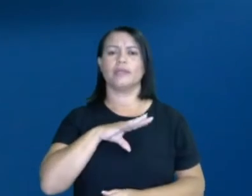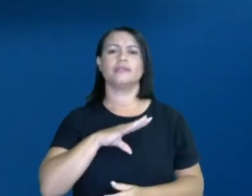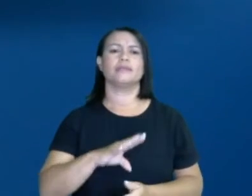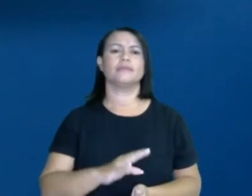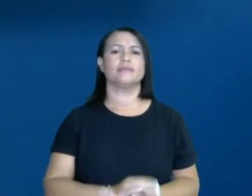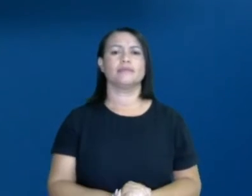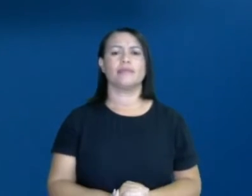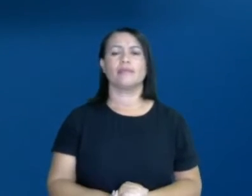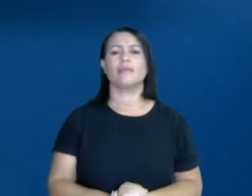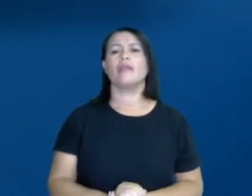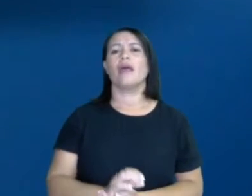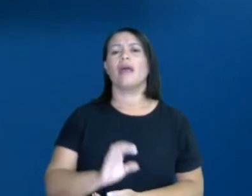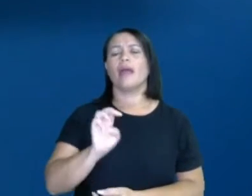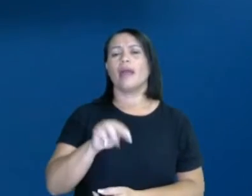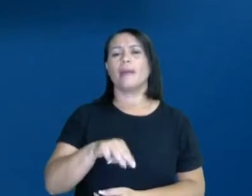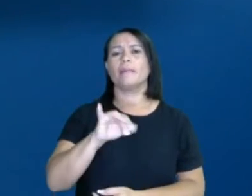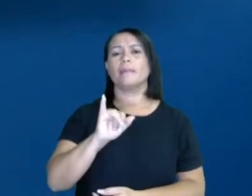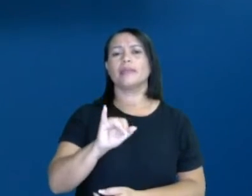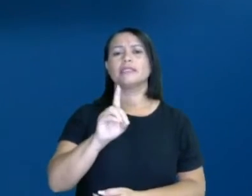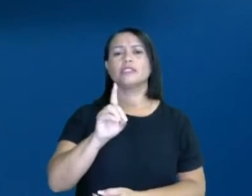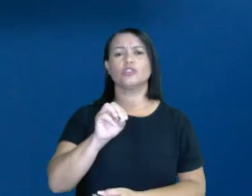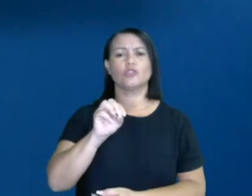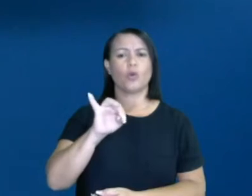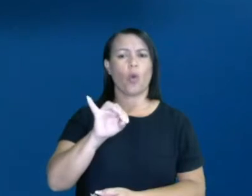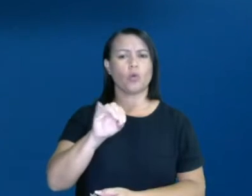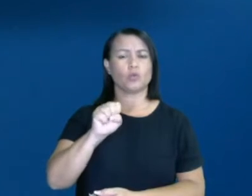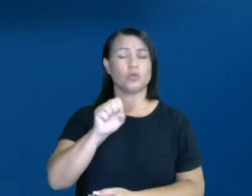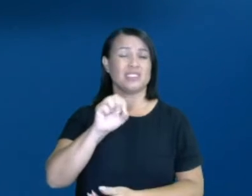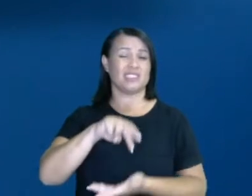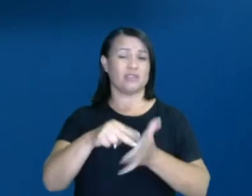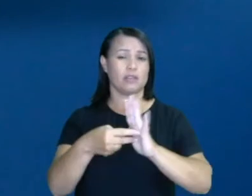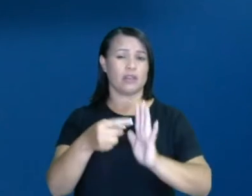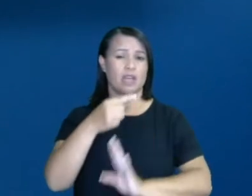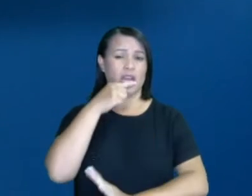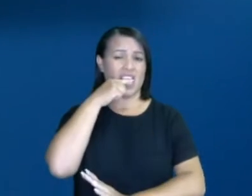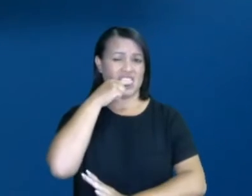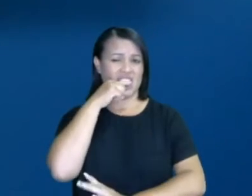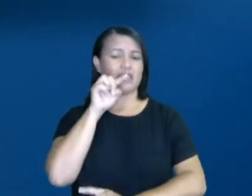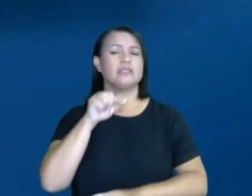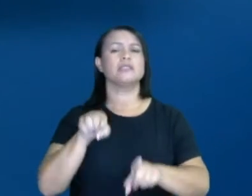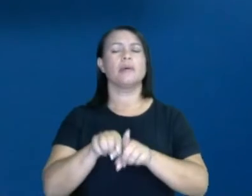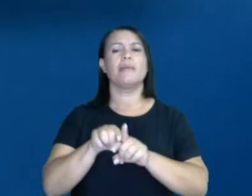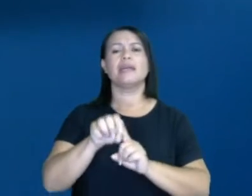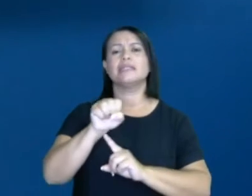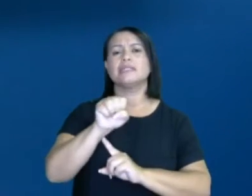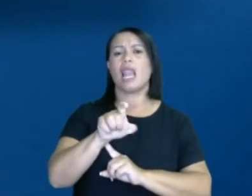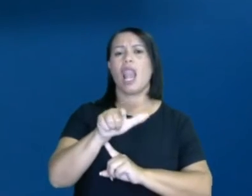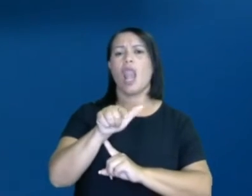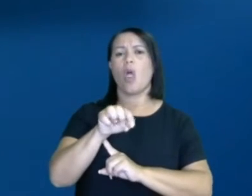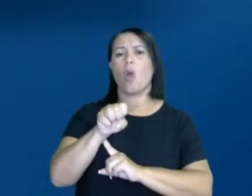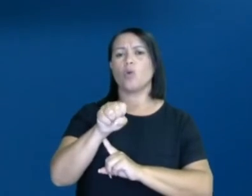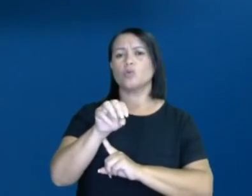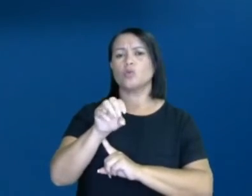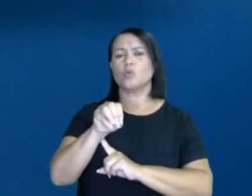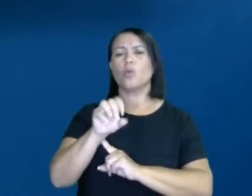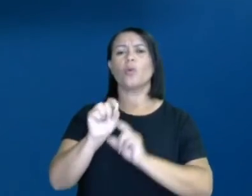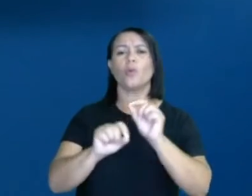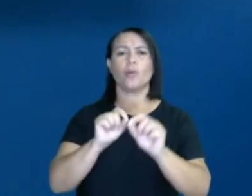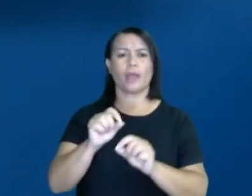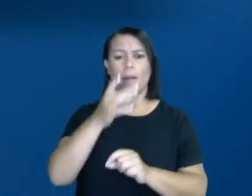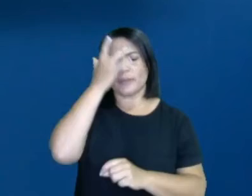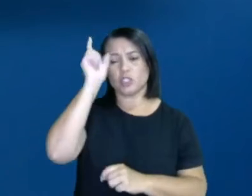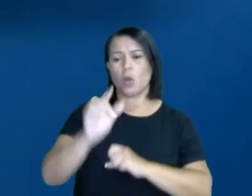né? Envidioso é uma pessoa invejosa. E celoso ou celosa é uma